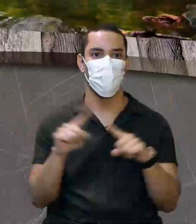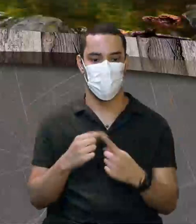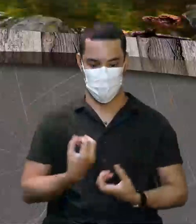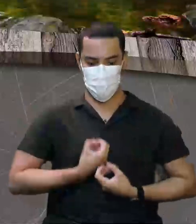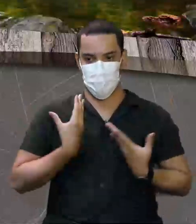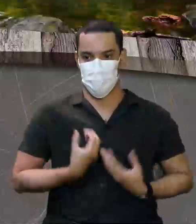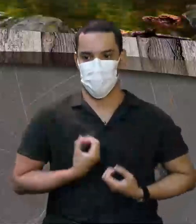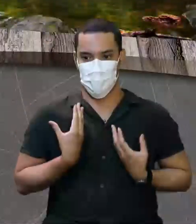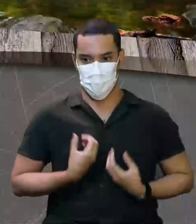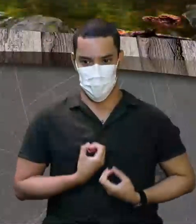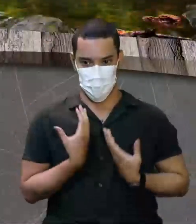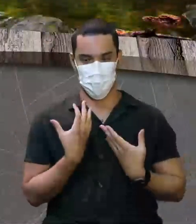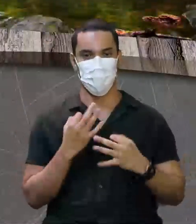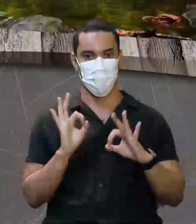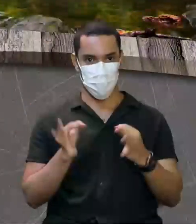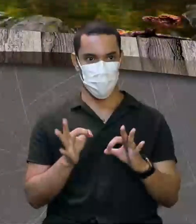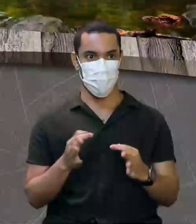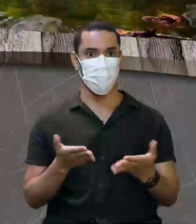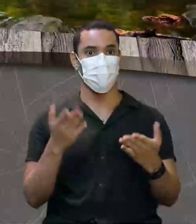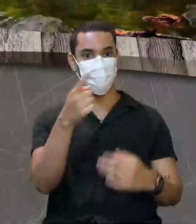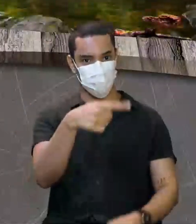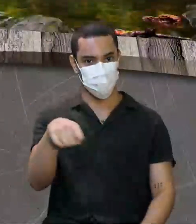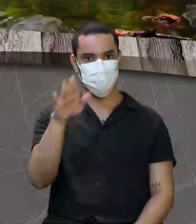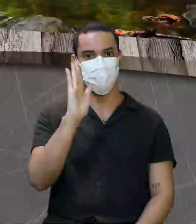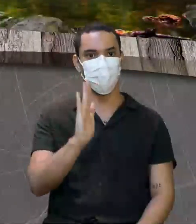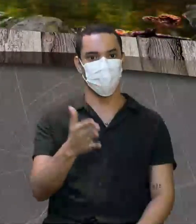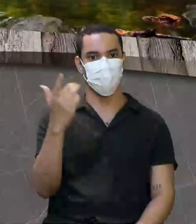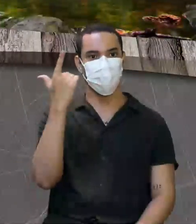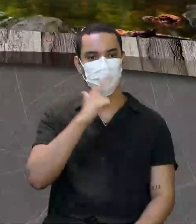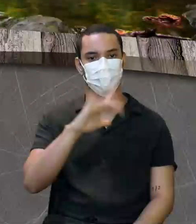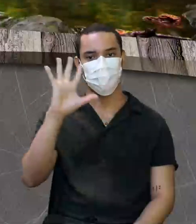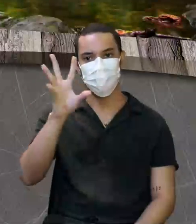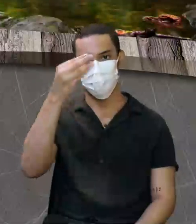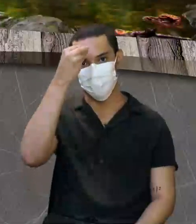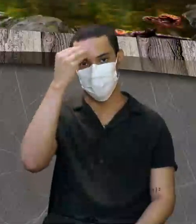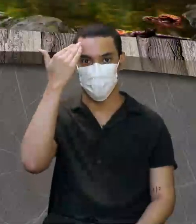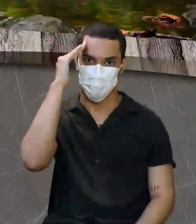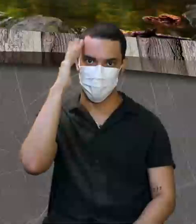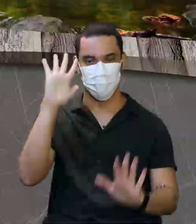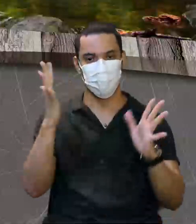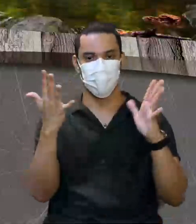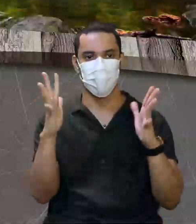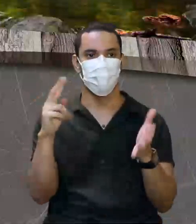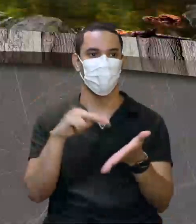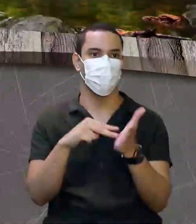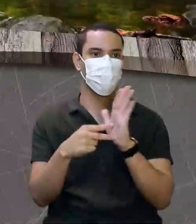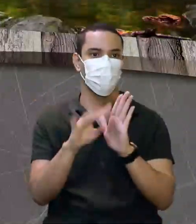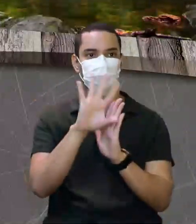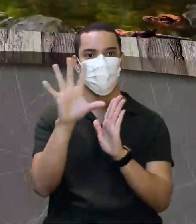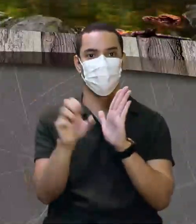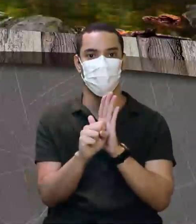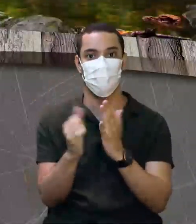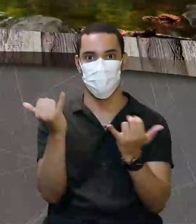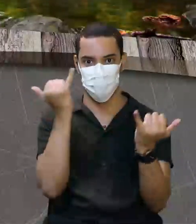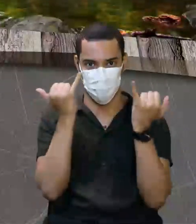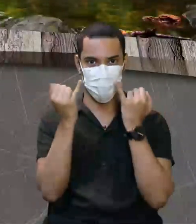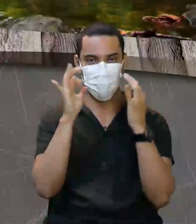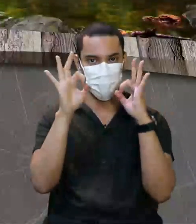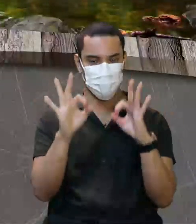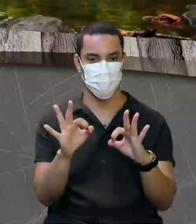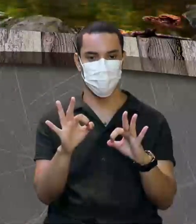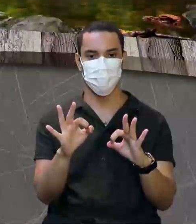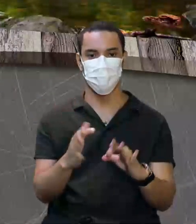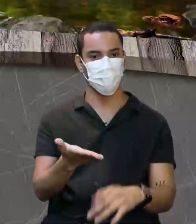tá? Vamos lá olhar. Eu acho que você já conseguiu colocar aí no seu caderninho todas essas informações, não